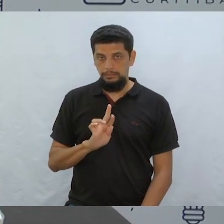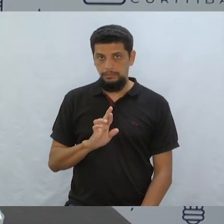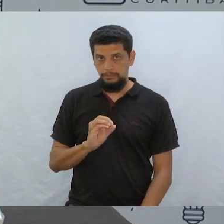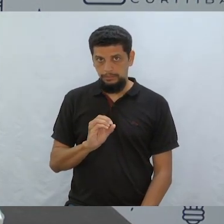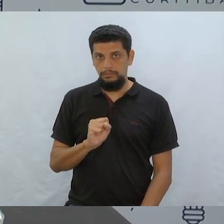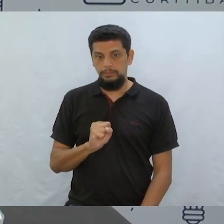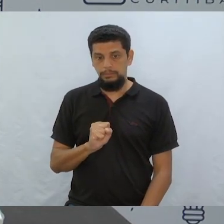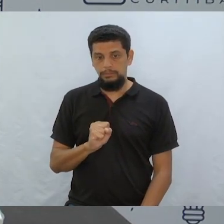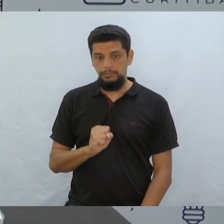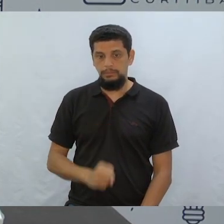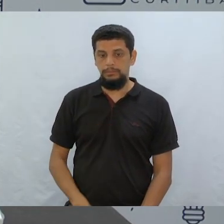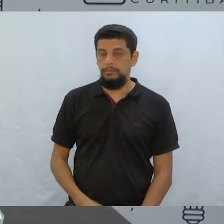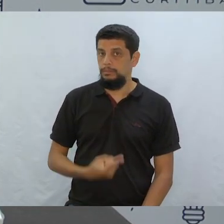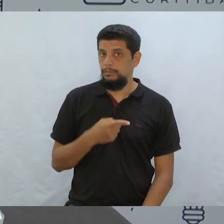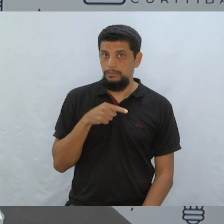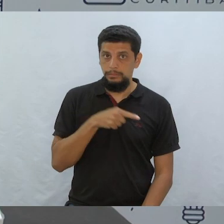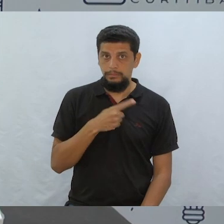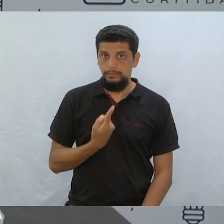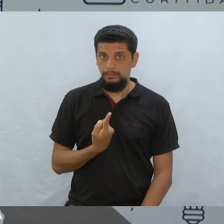Este com 1 litro.